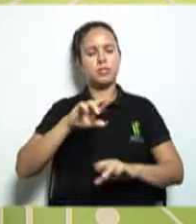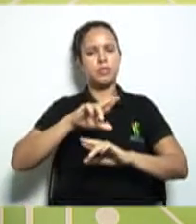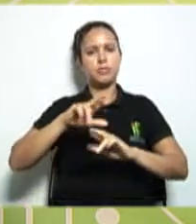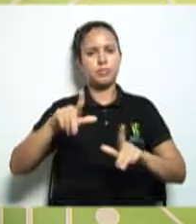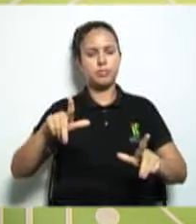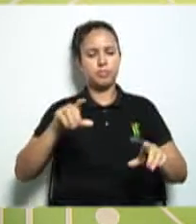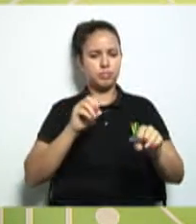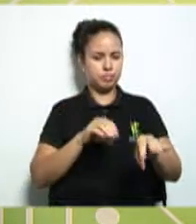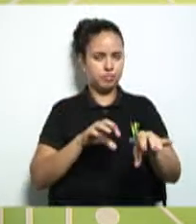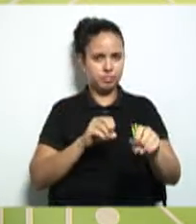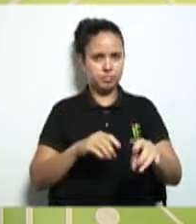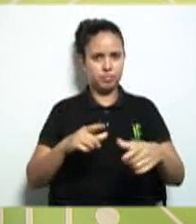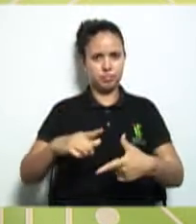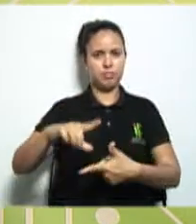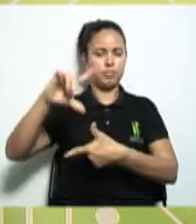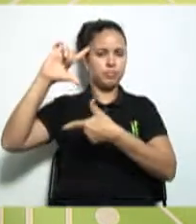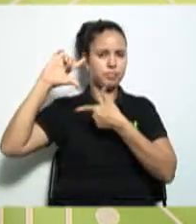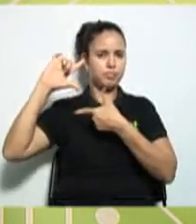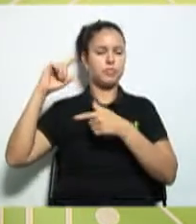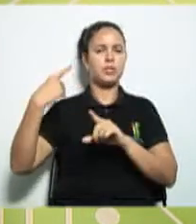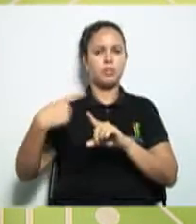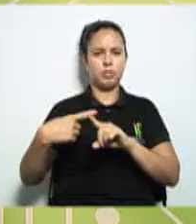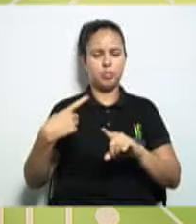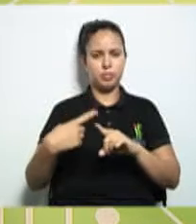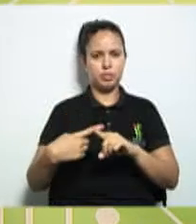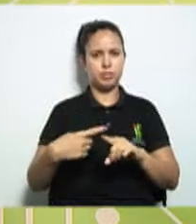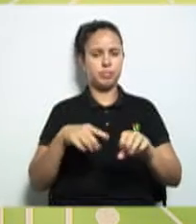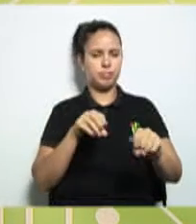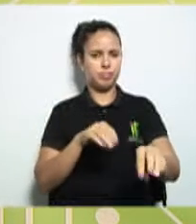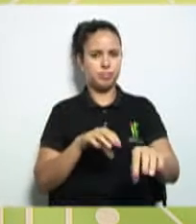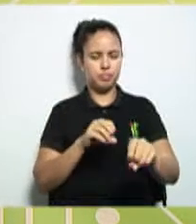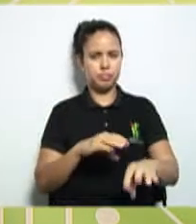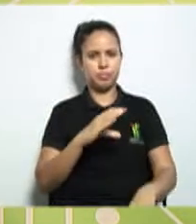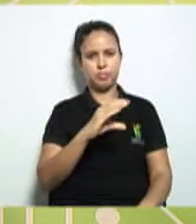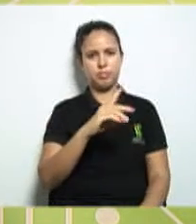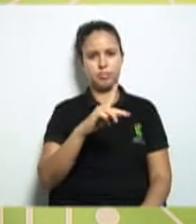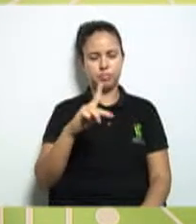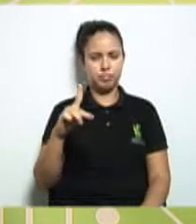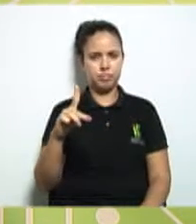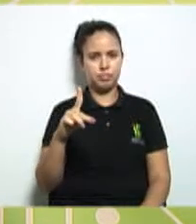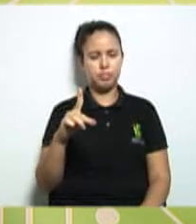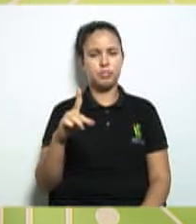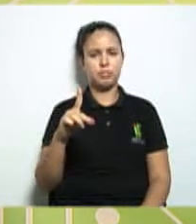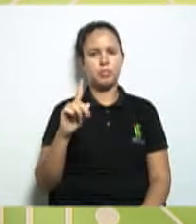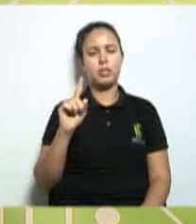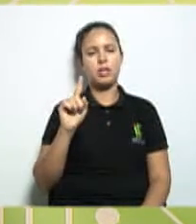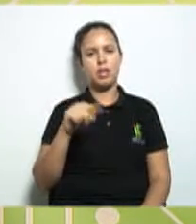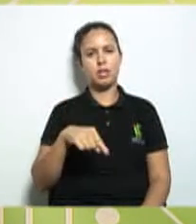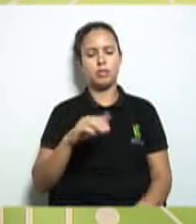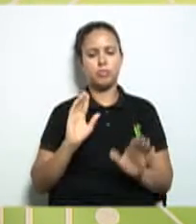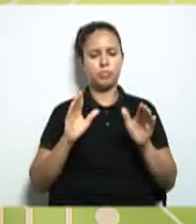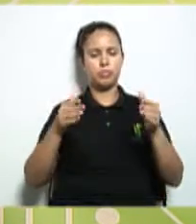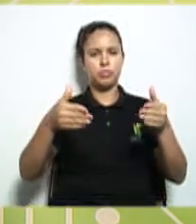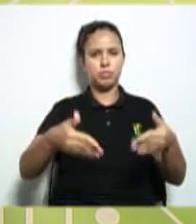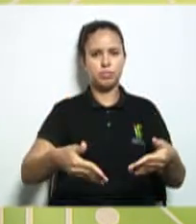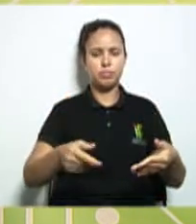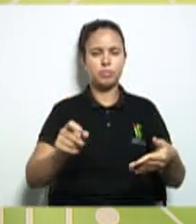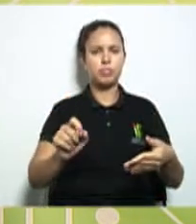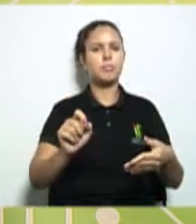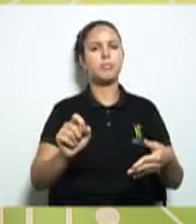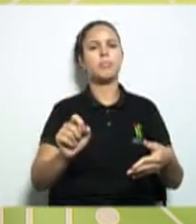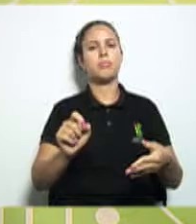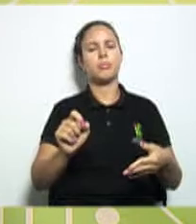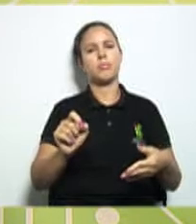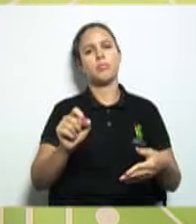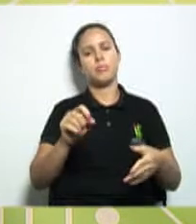educação tradicional. Porque a educação cooperativista, ela está voltada a quê?